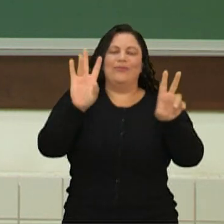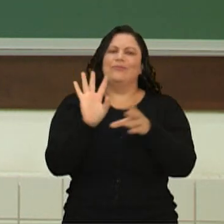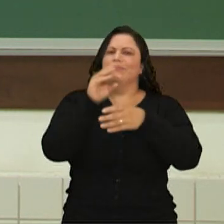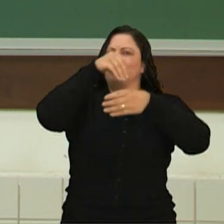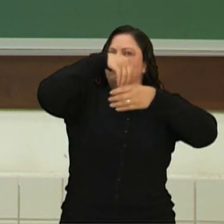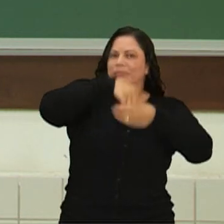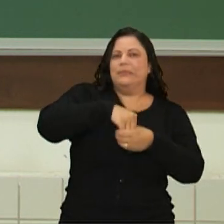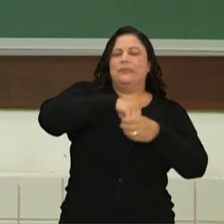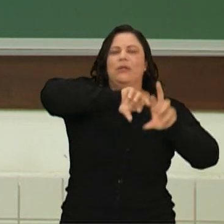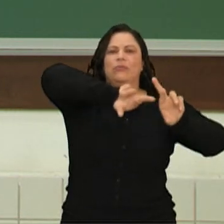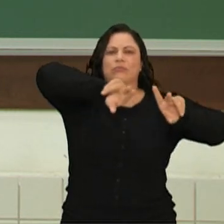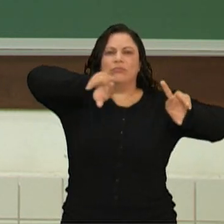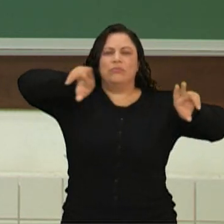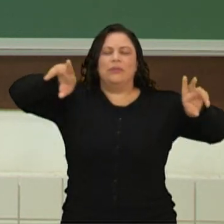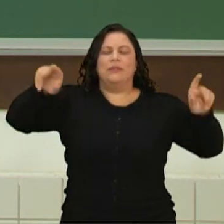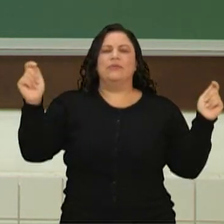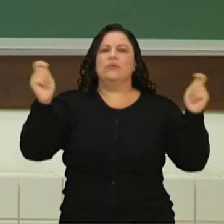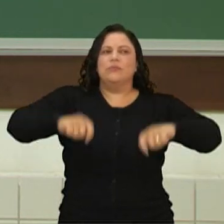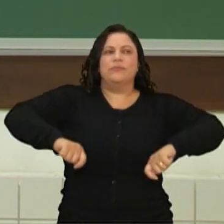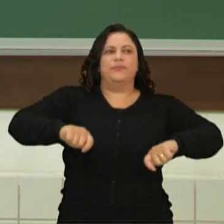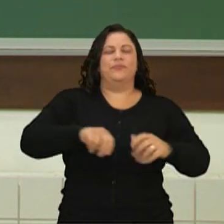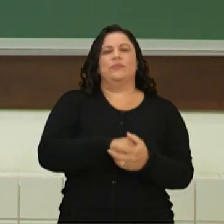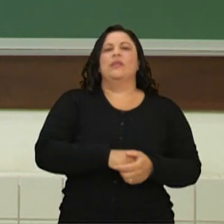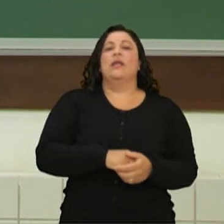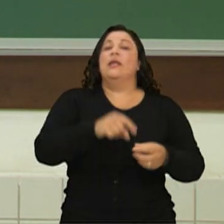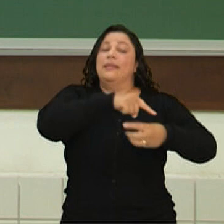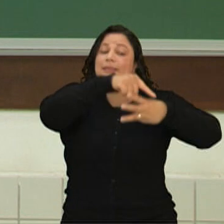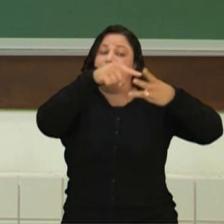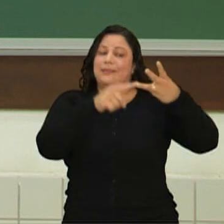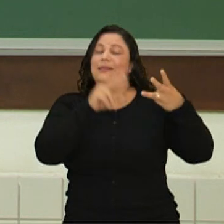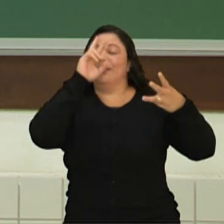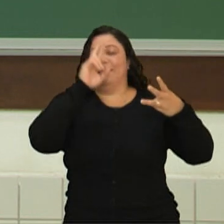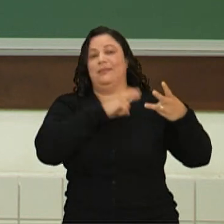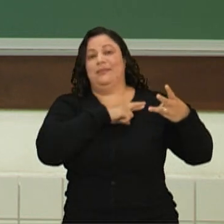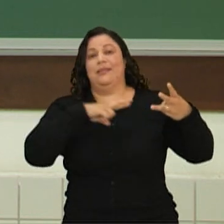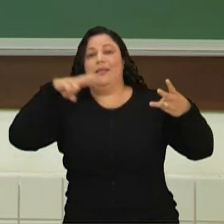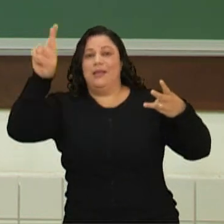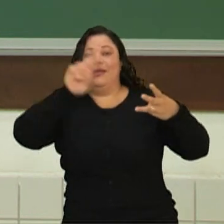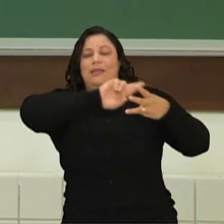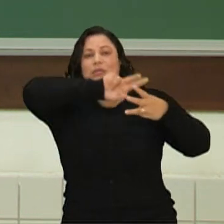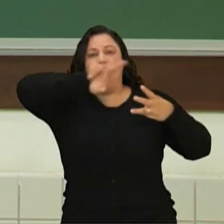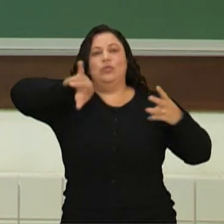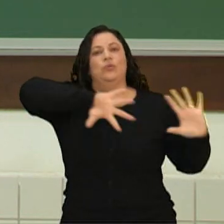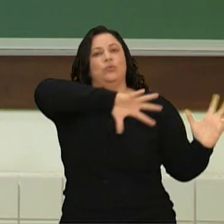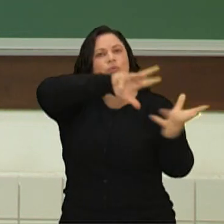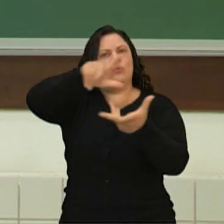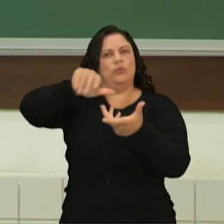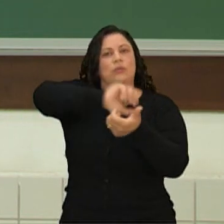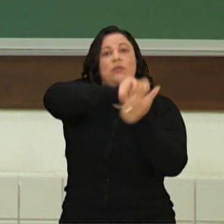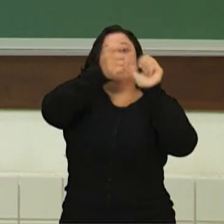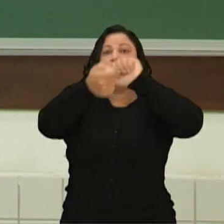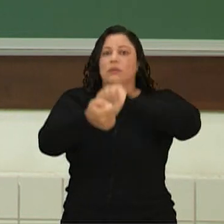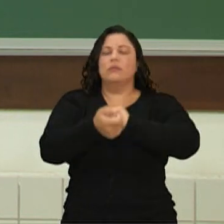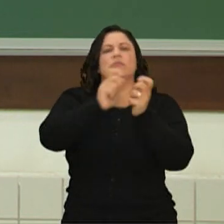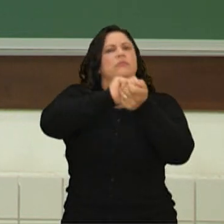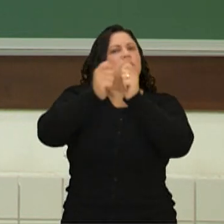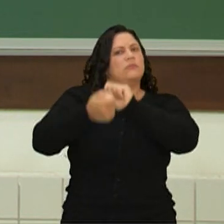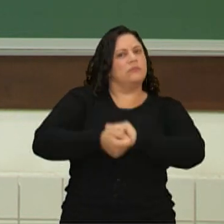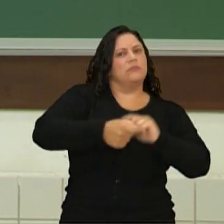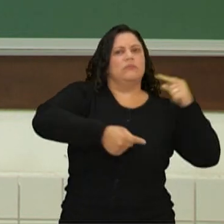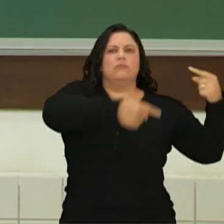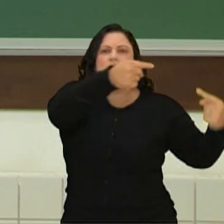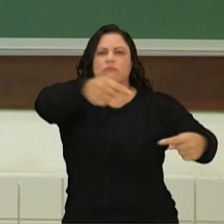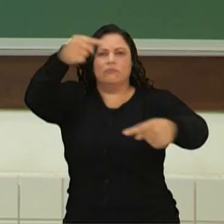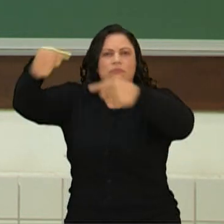legislações do mundo, tanto do judaísmo, do cristianismo, do islamismo. Então, eles adaptaram-se na política, né, depois que as